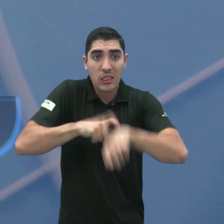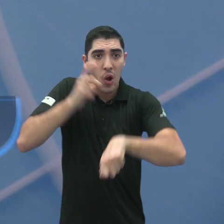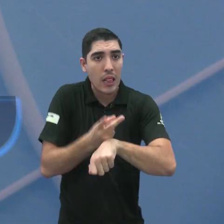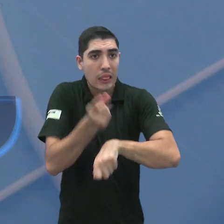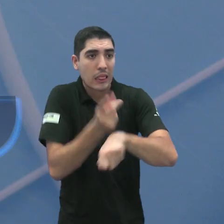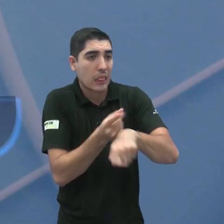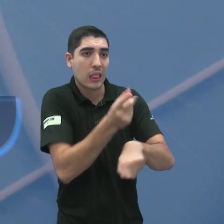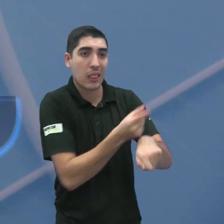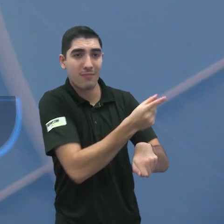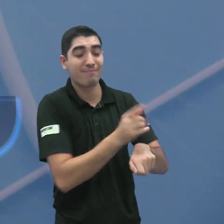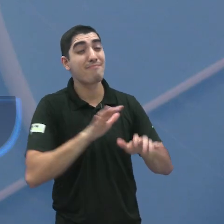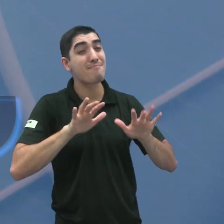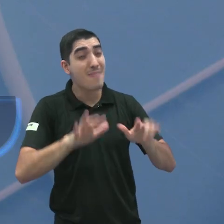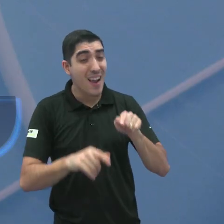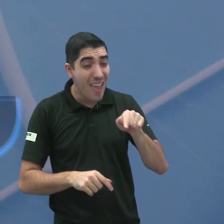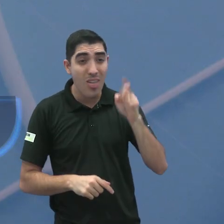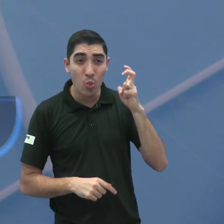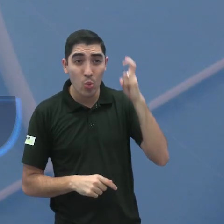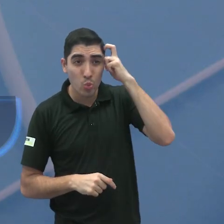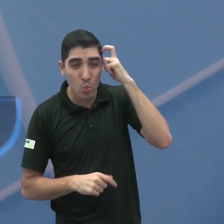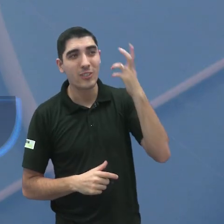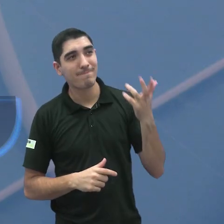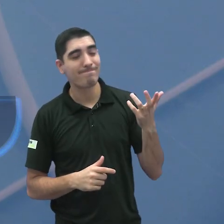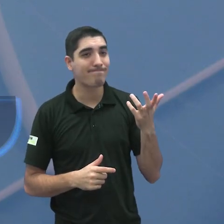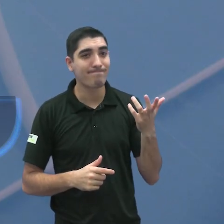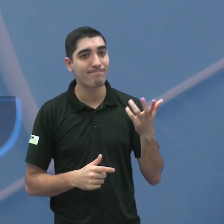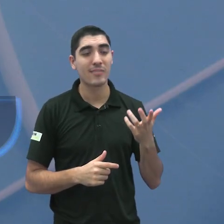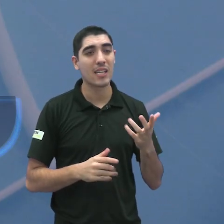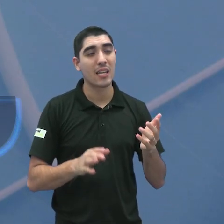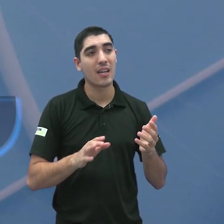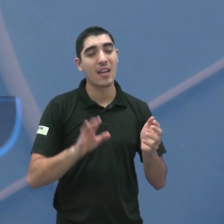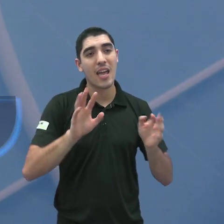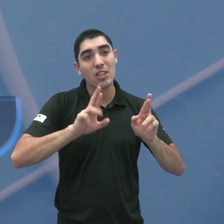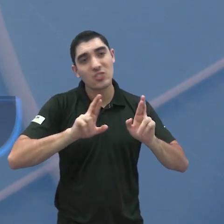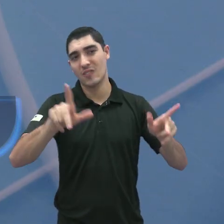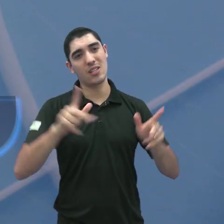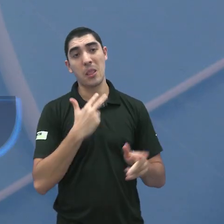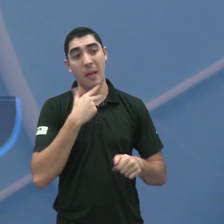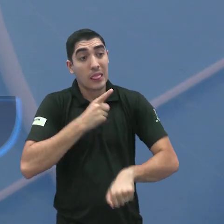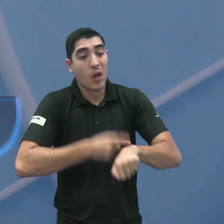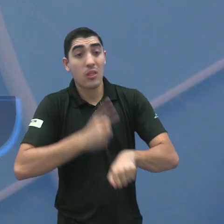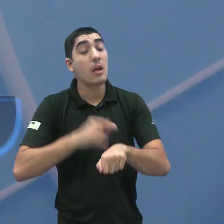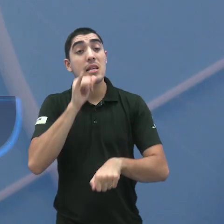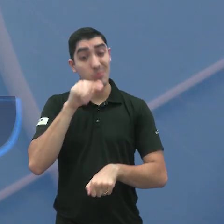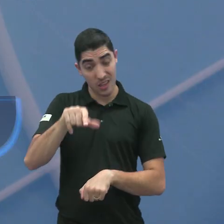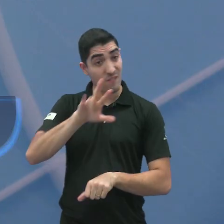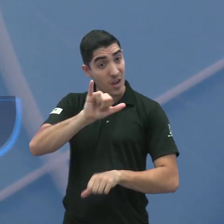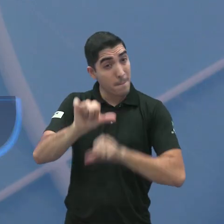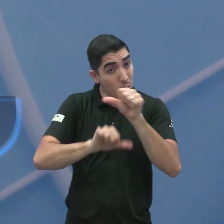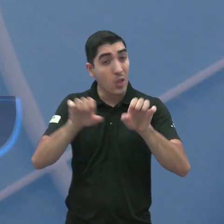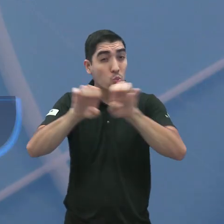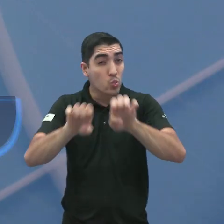E eu acho que esse tipo de modal é uma mudança de estrutura, né? E isso